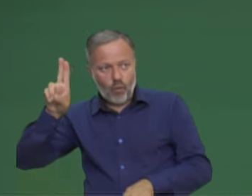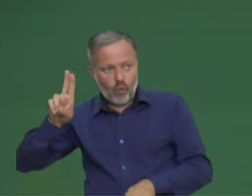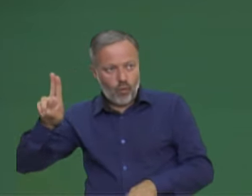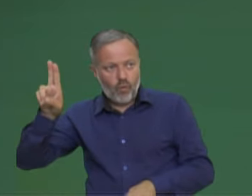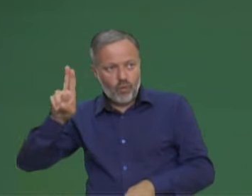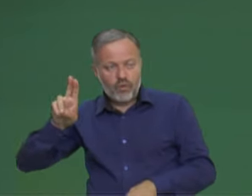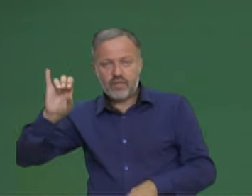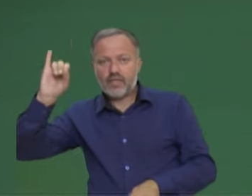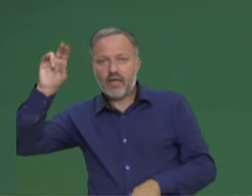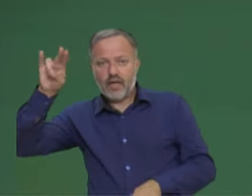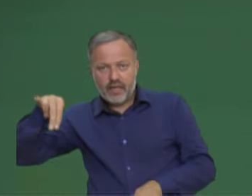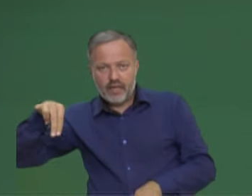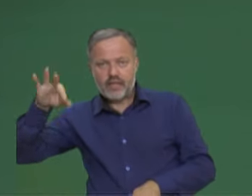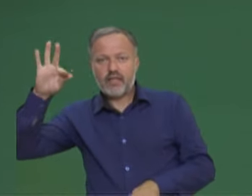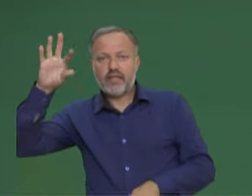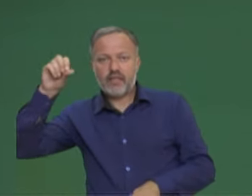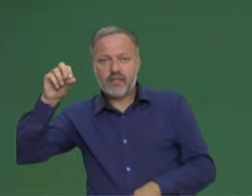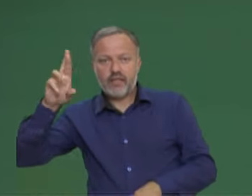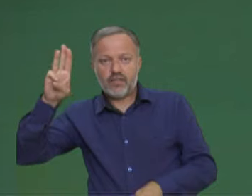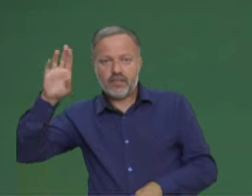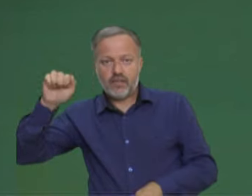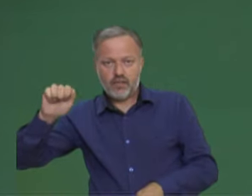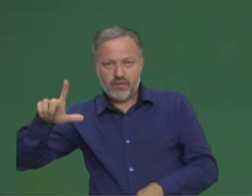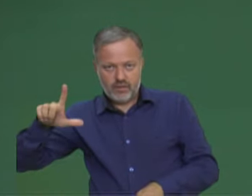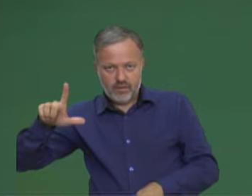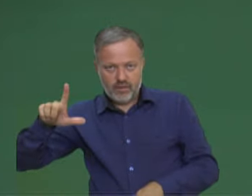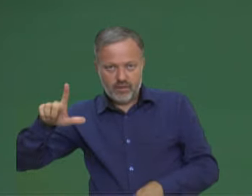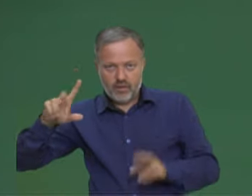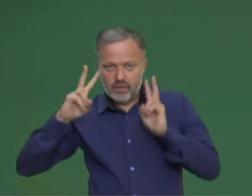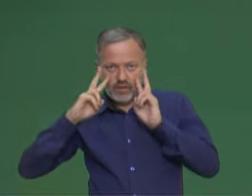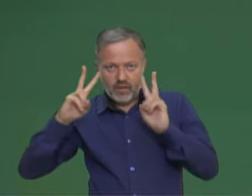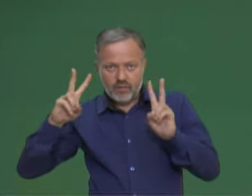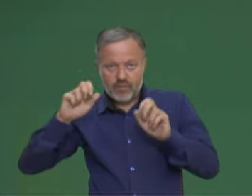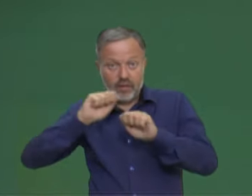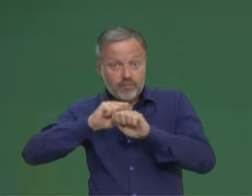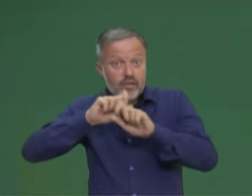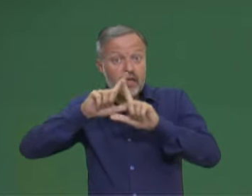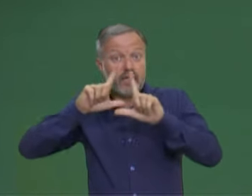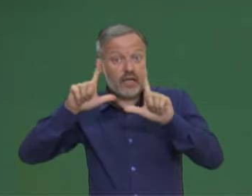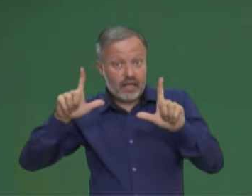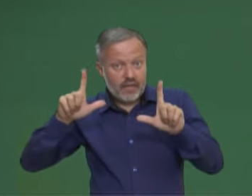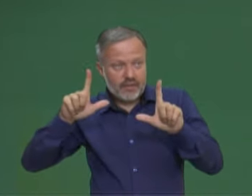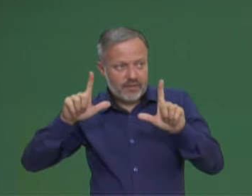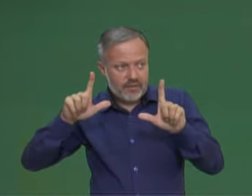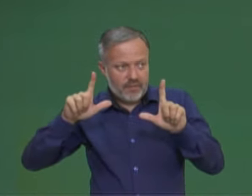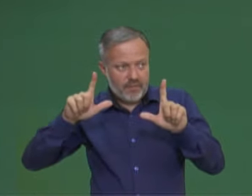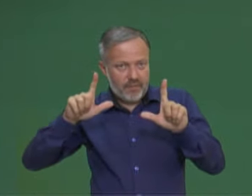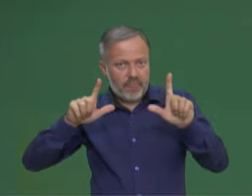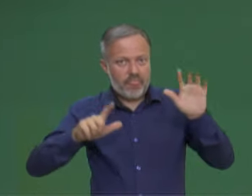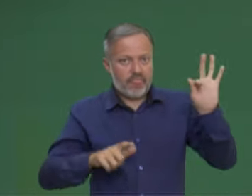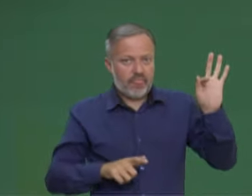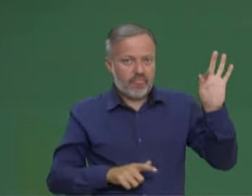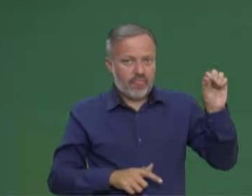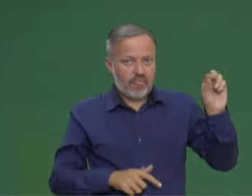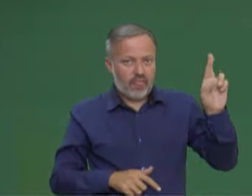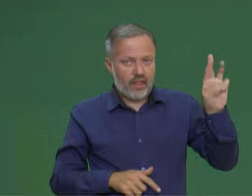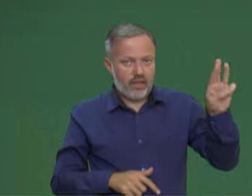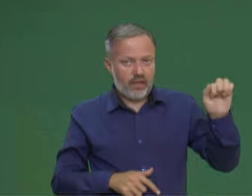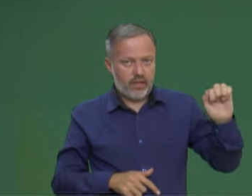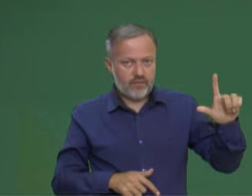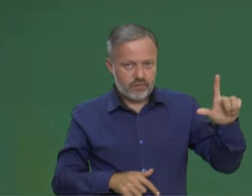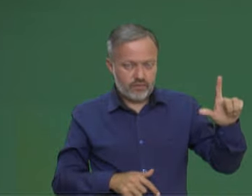tanto formal quanto informal. Então tem que ficar muito claro isso, pessoal. Então a gente vai pegar aí como tratamento formal.